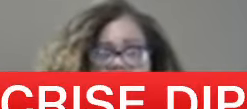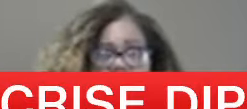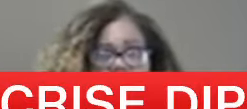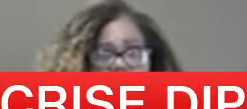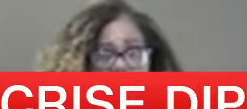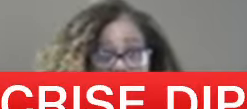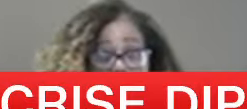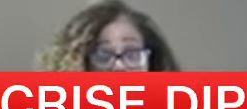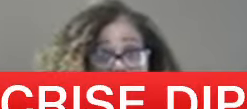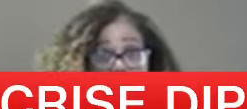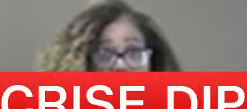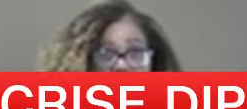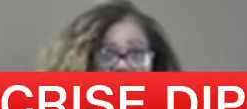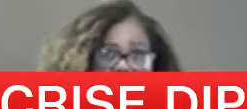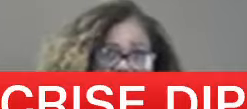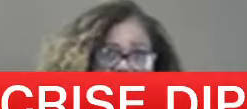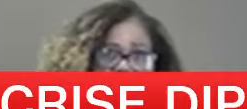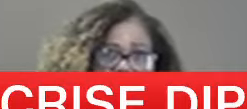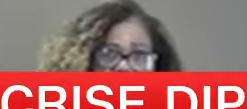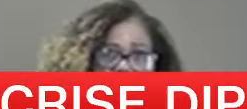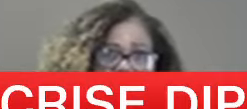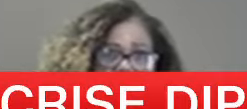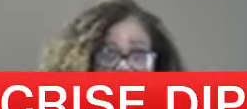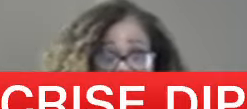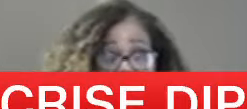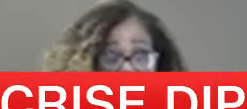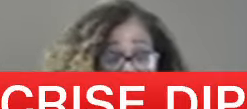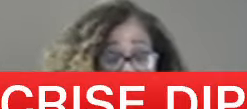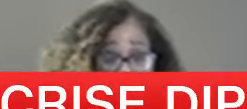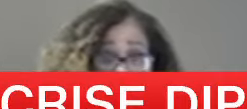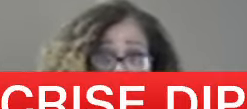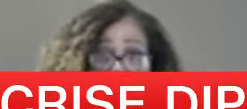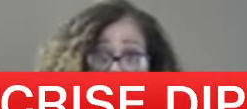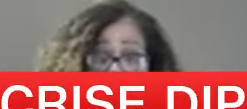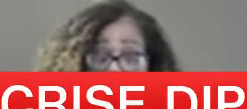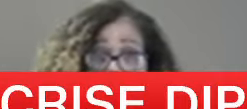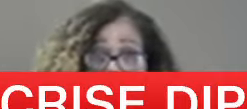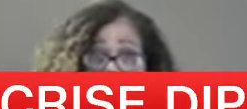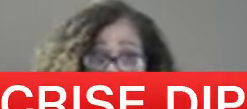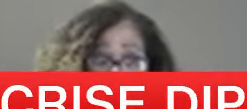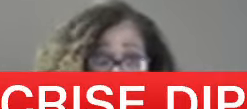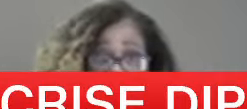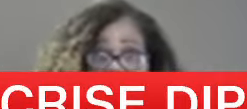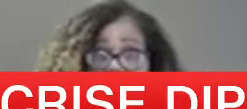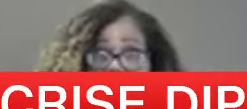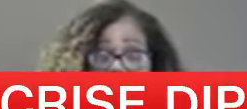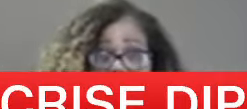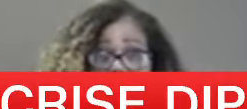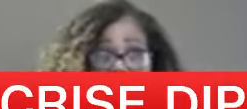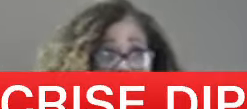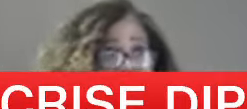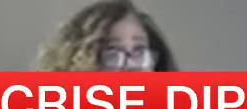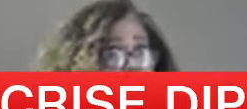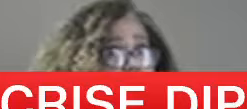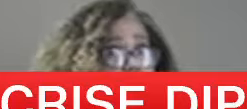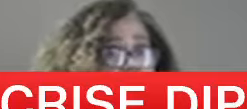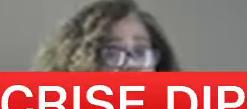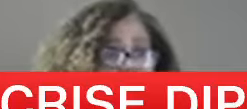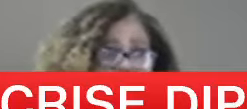atual com isso que viveu o povo judeu, que foi seguramente das maiores atrocidades